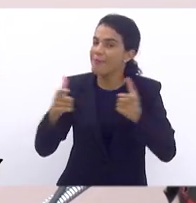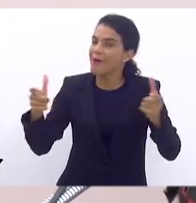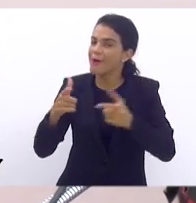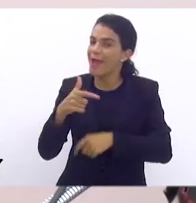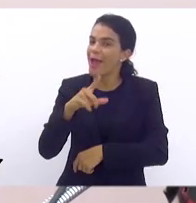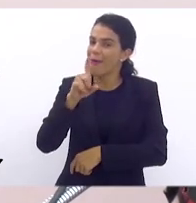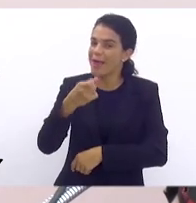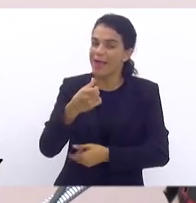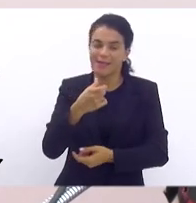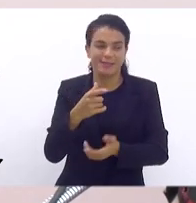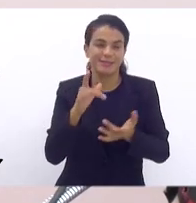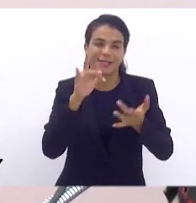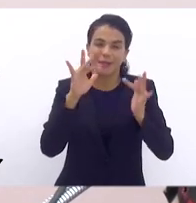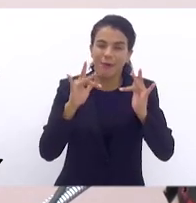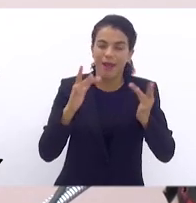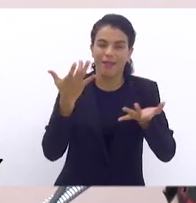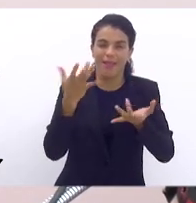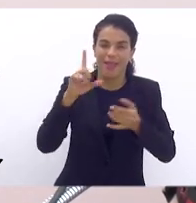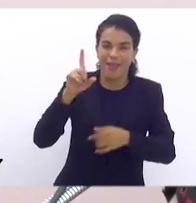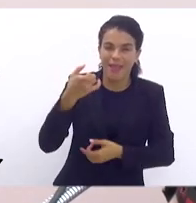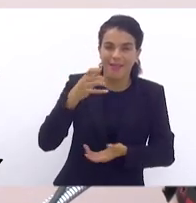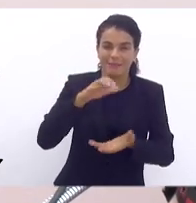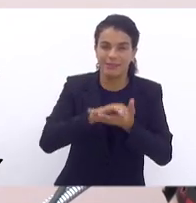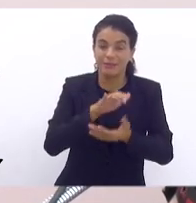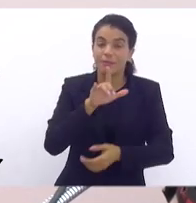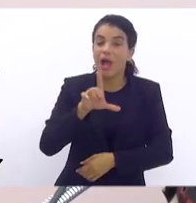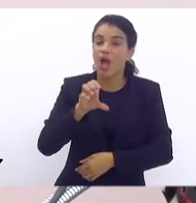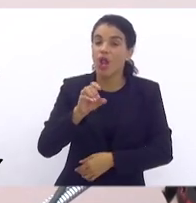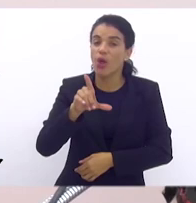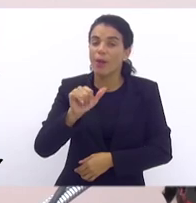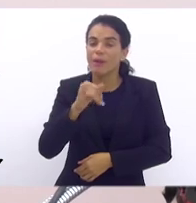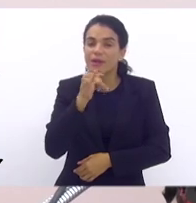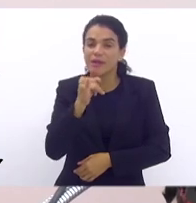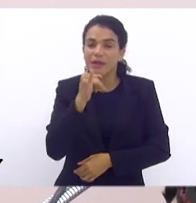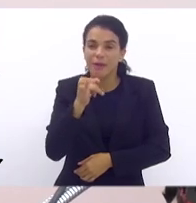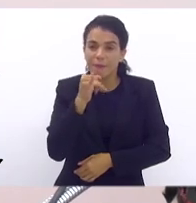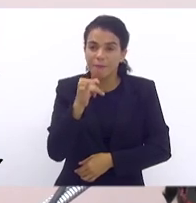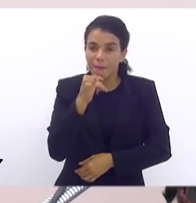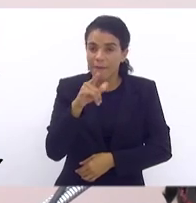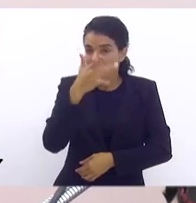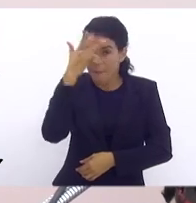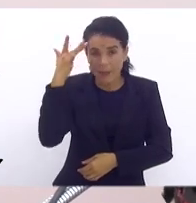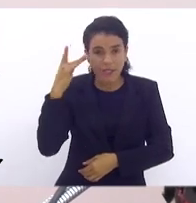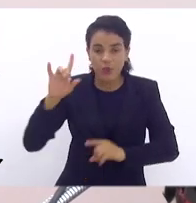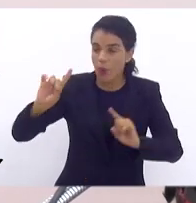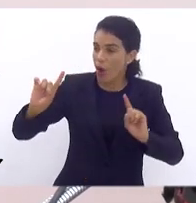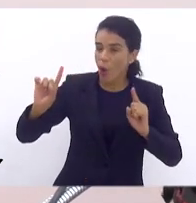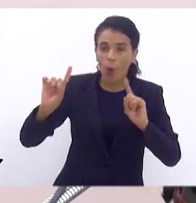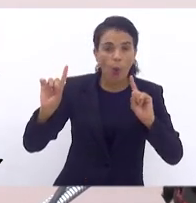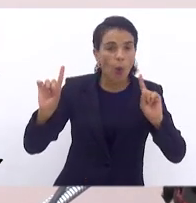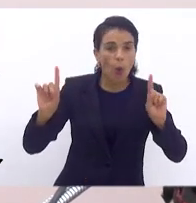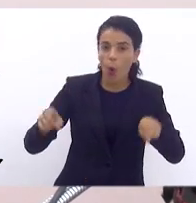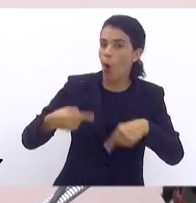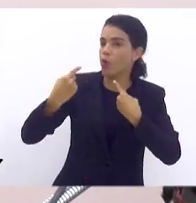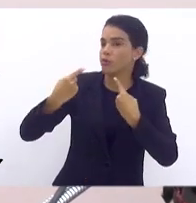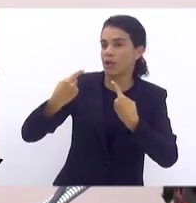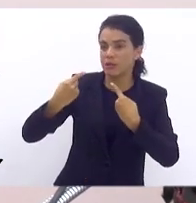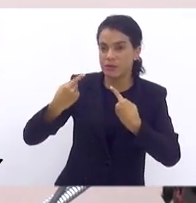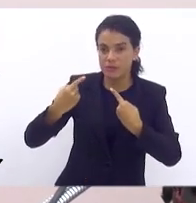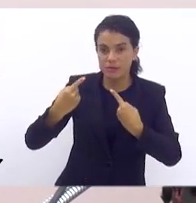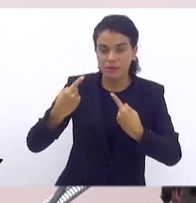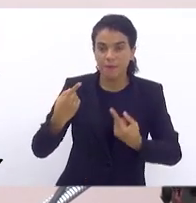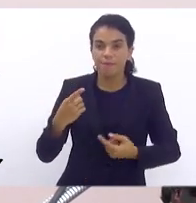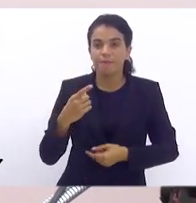mais na rede como a gente foi o casal Lola a maioria das vezes não é o parceiro e sim pessoas que são contrárias na maioria das vezes acontece serem mulheres